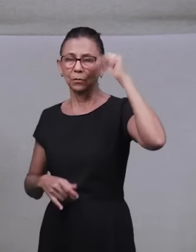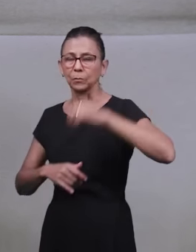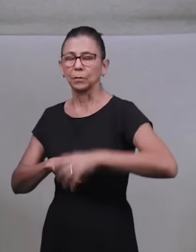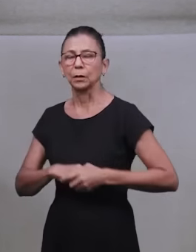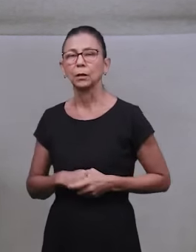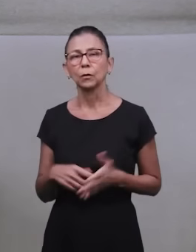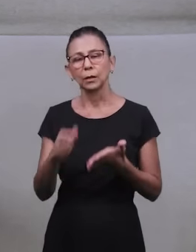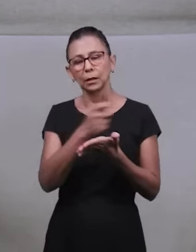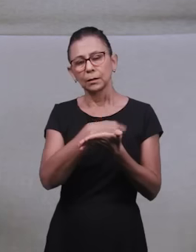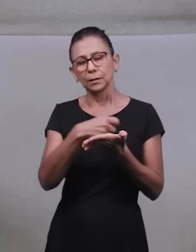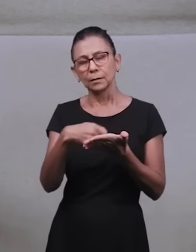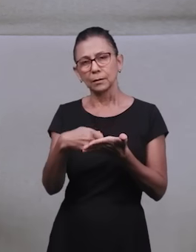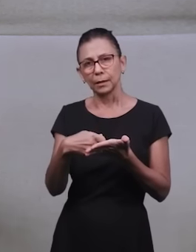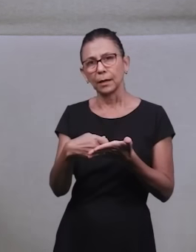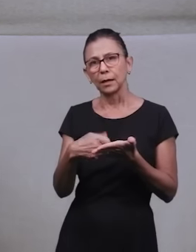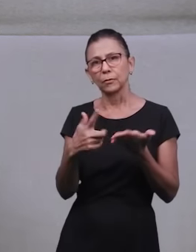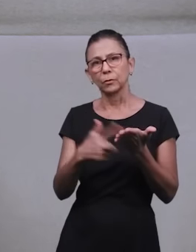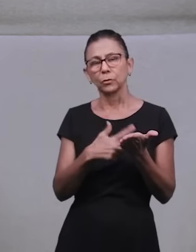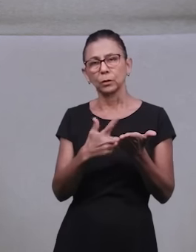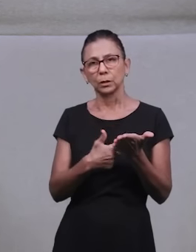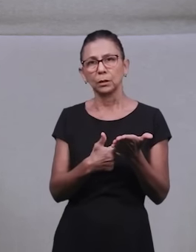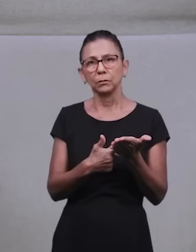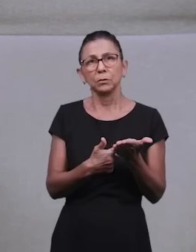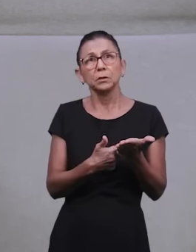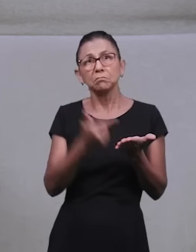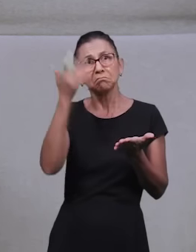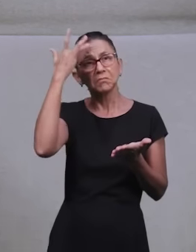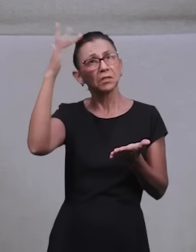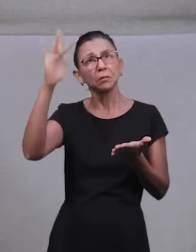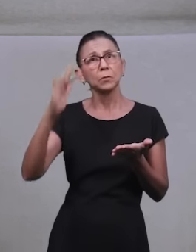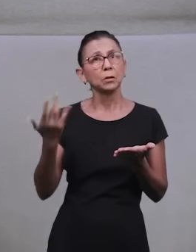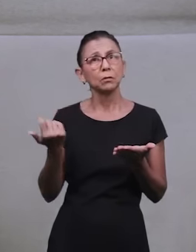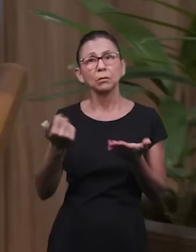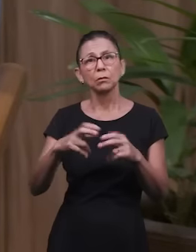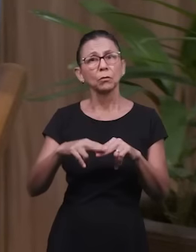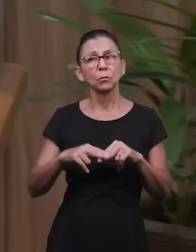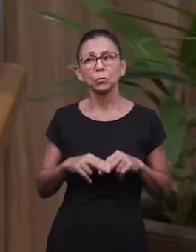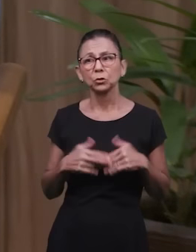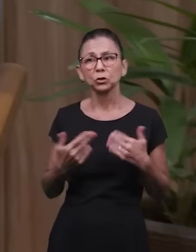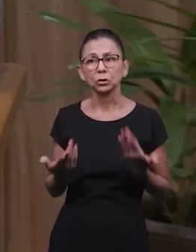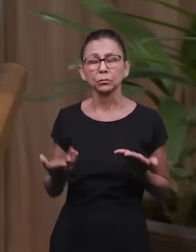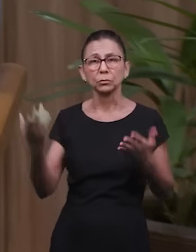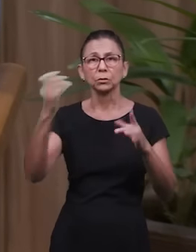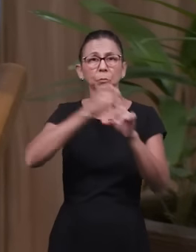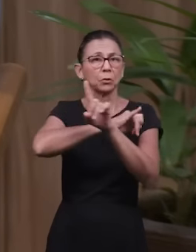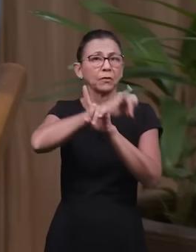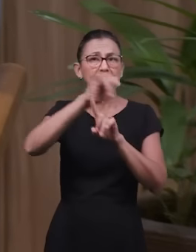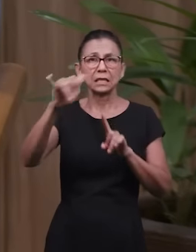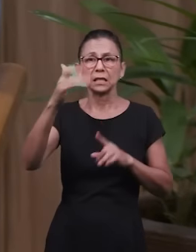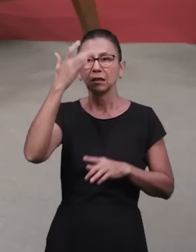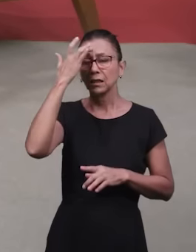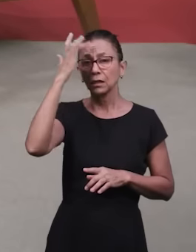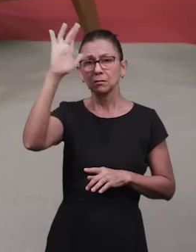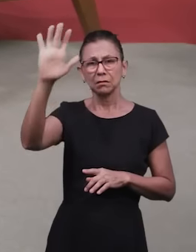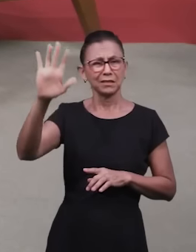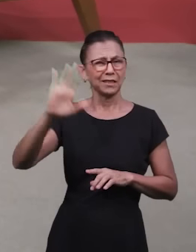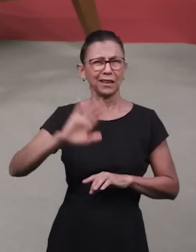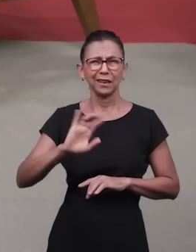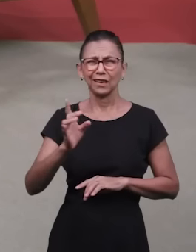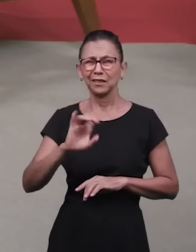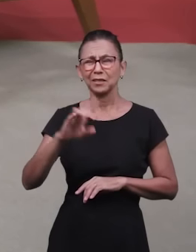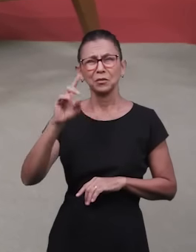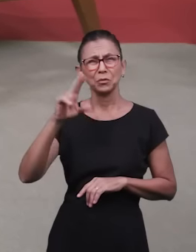ele escreve o livro de Cantares sem saber o que ele estava escrevendo. Entendeu? Sem saber do ponto de vista profético. Não, claro, ele não tinha ideia.